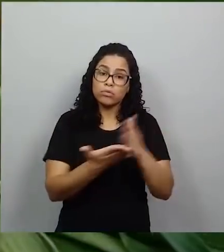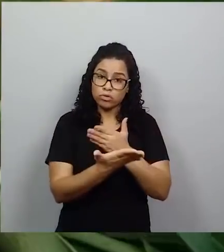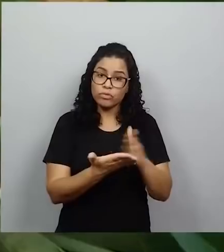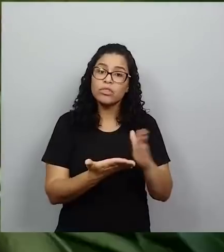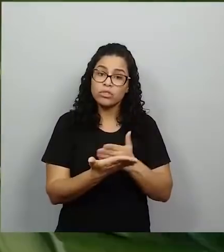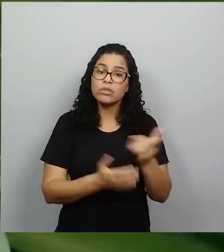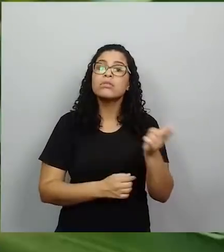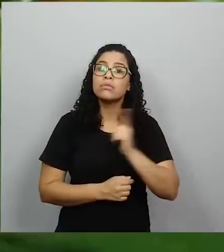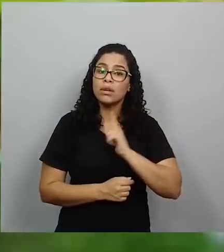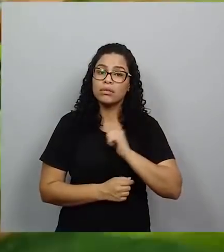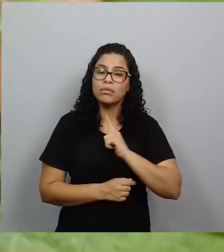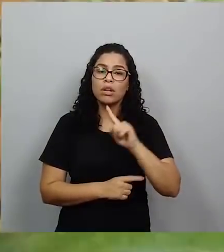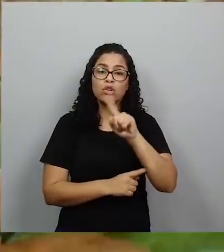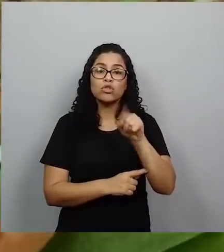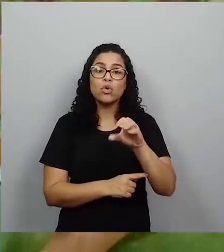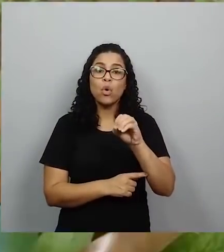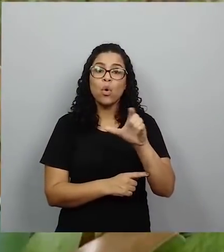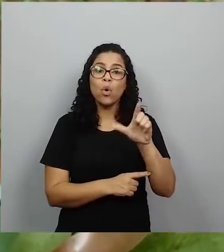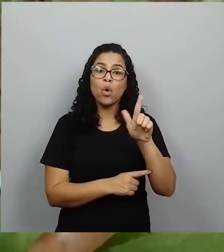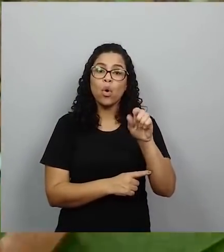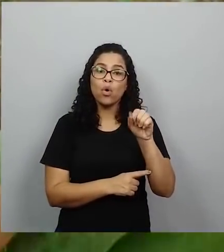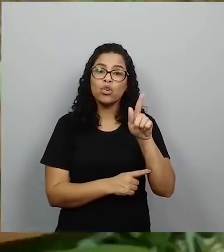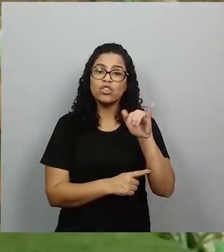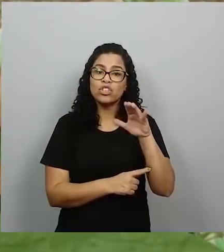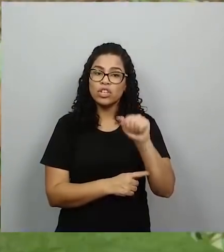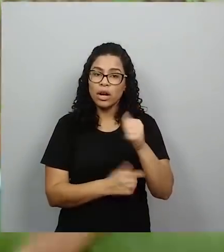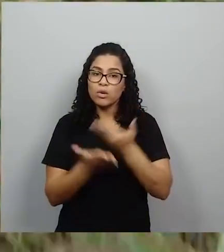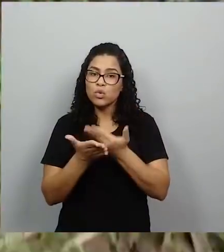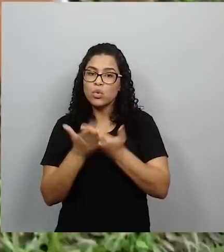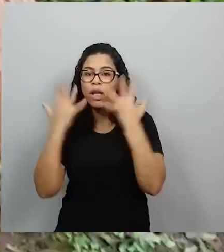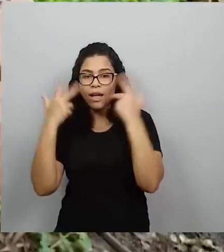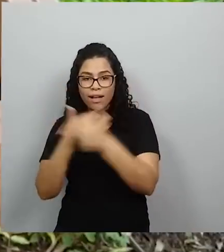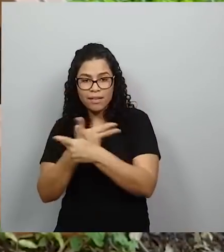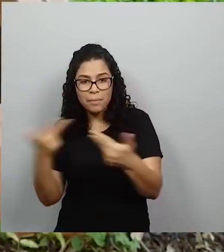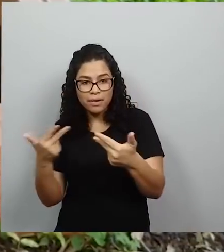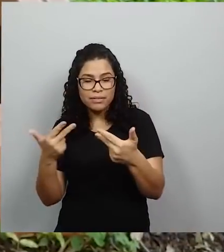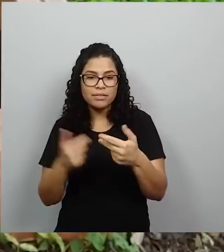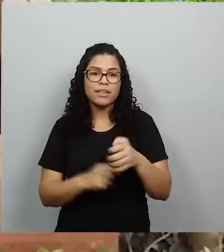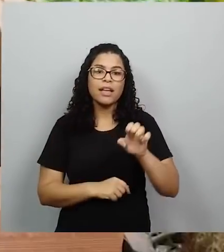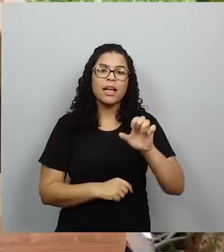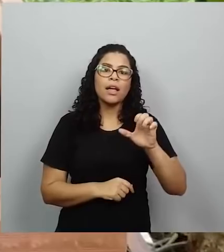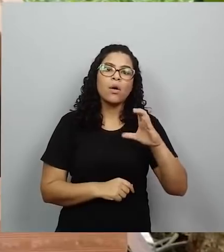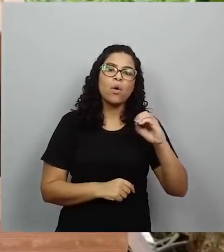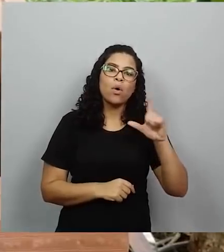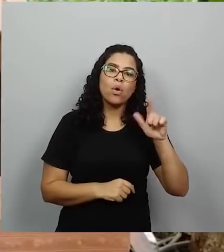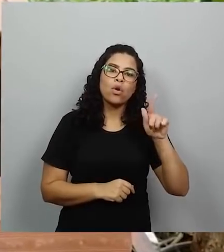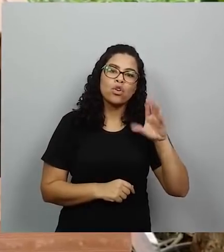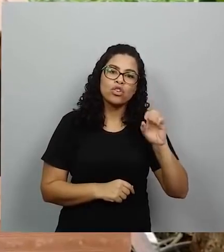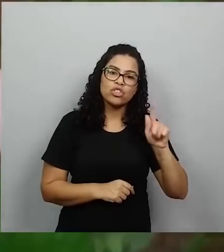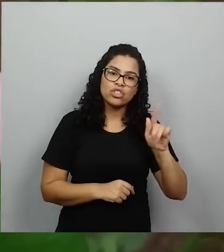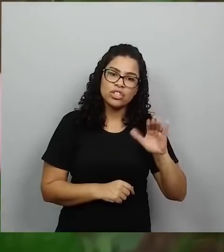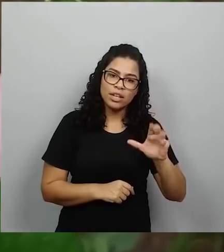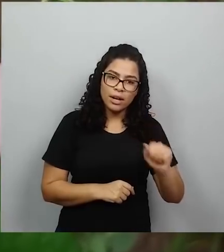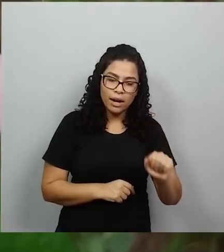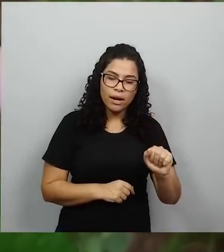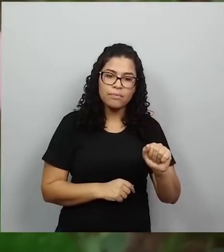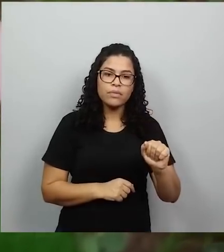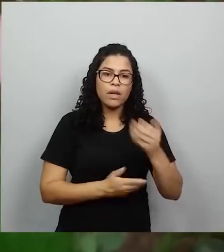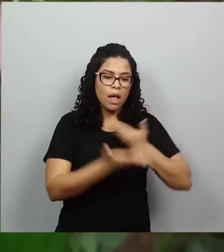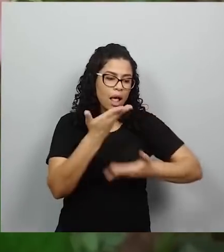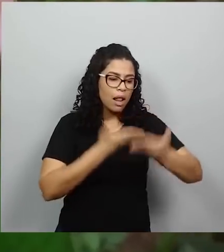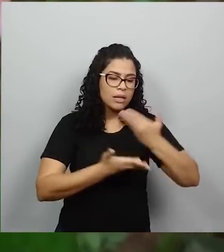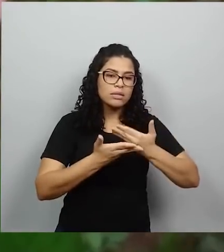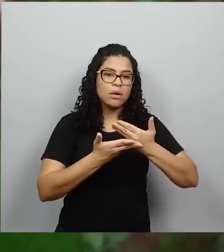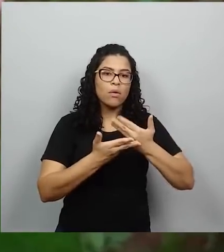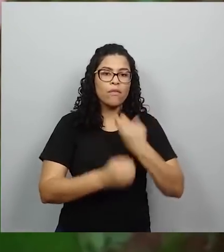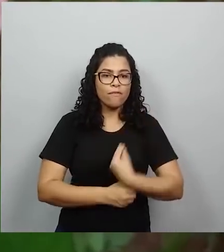Por exemplo, a zoologia estuda os animais. A ecologia compreende as relações entre seres vivos e o